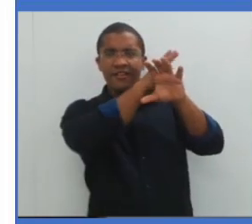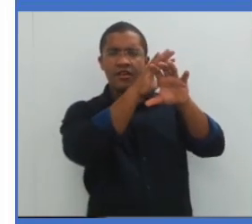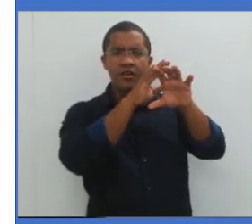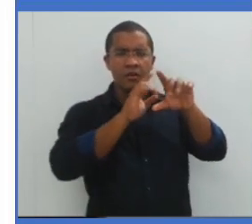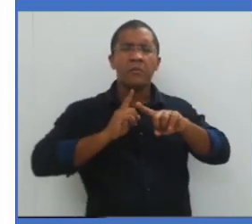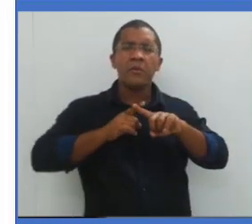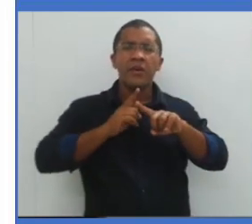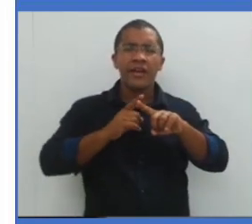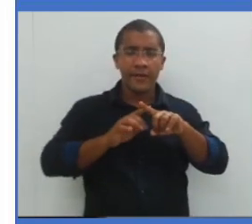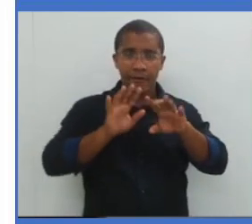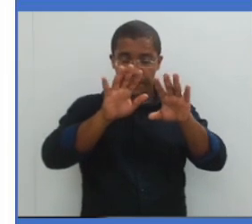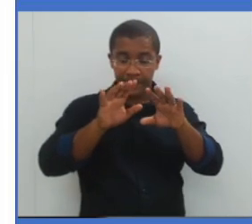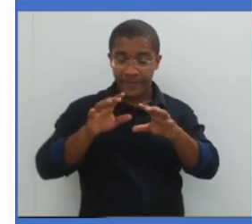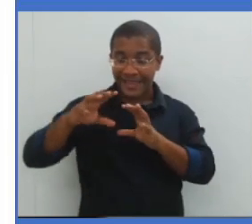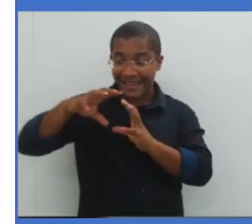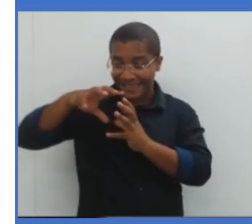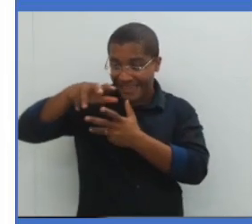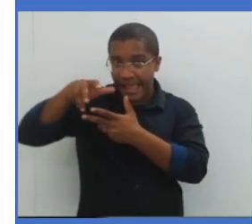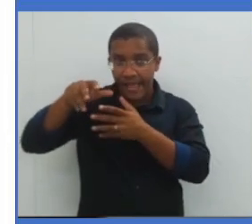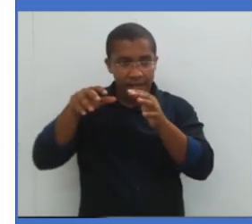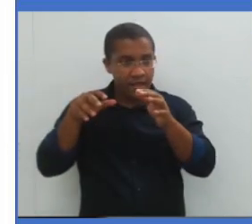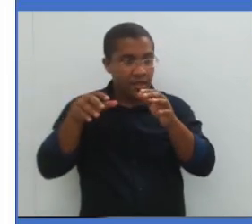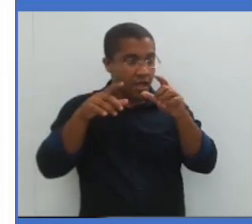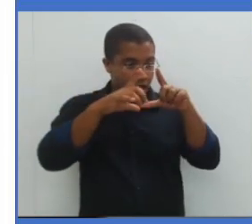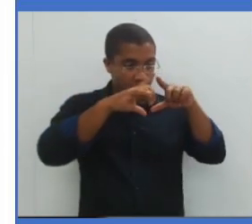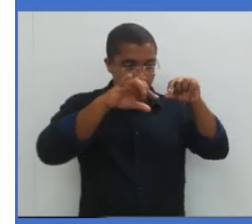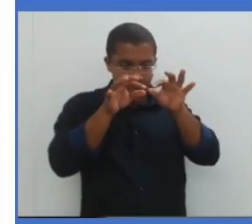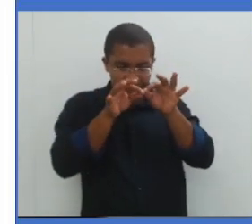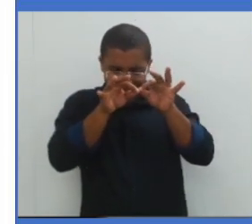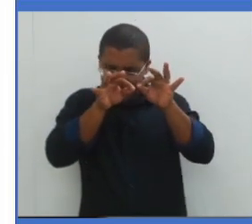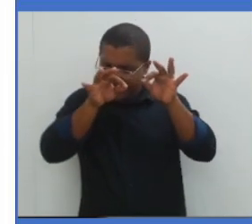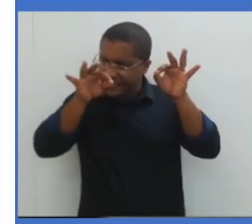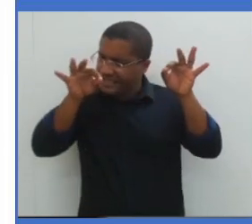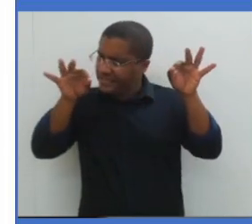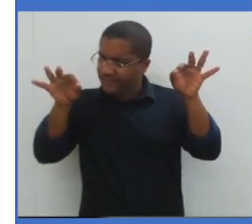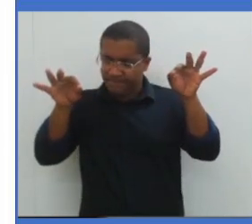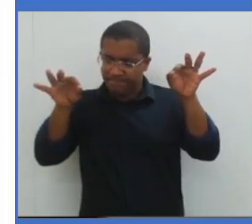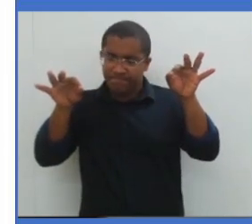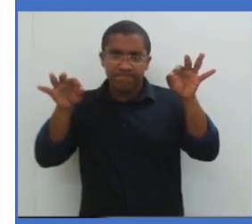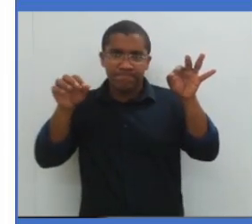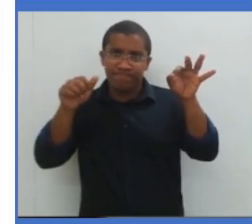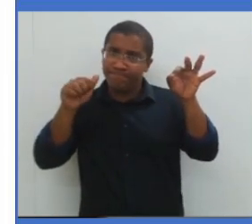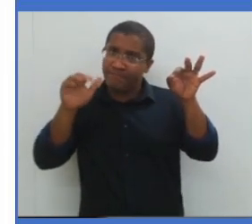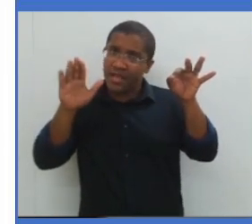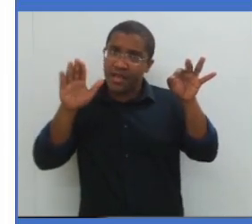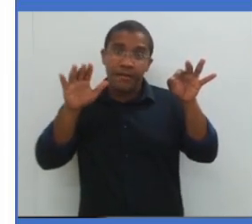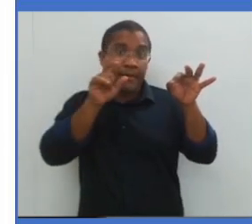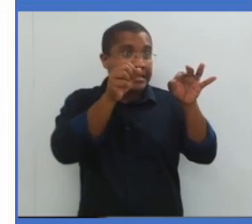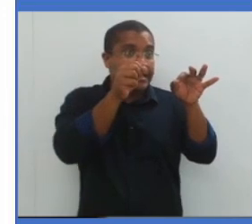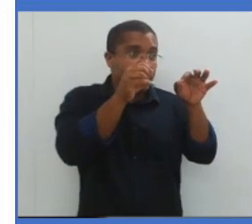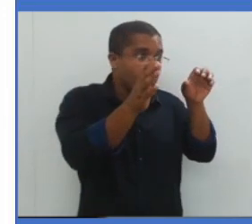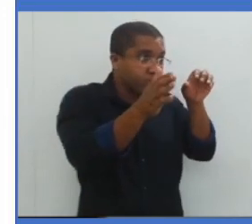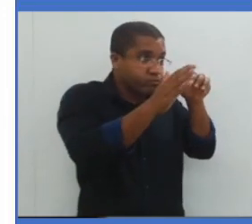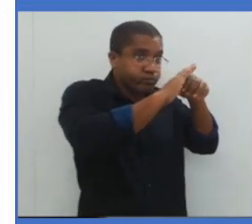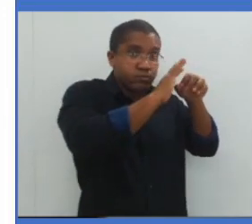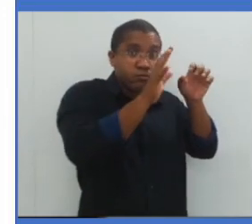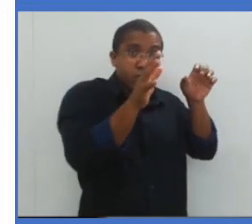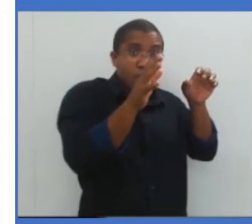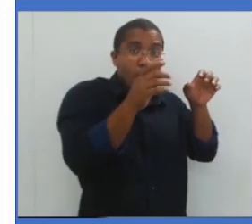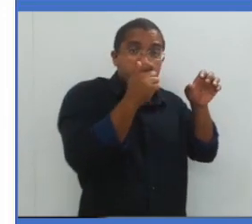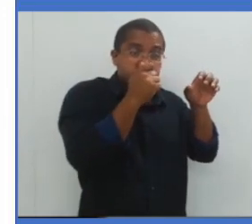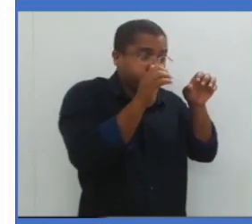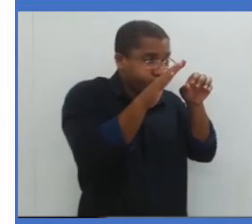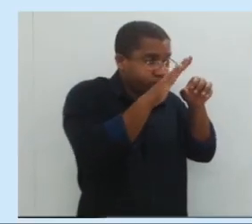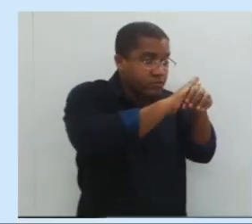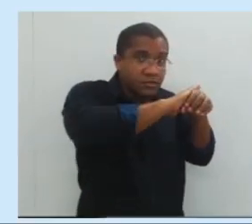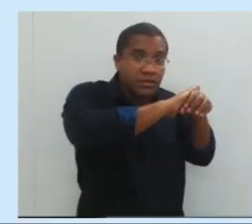Terra está mais distante da Lua do que no eclipse total. Está